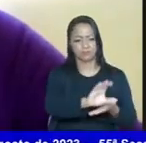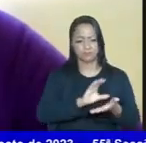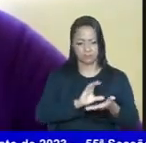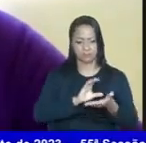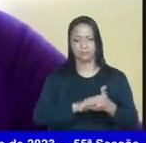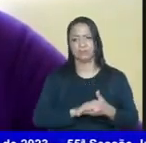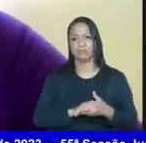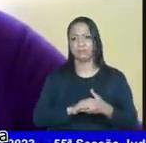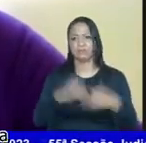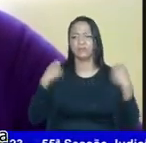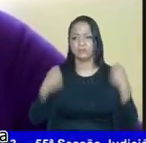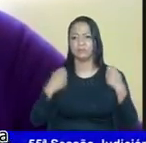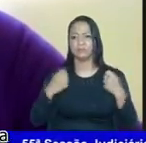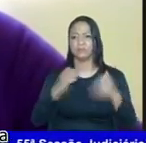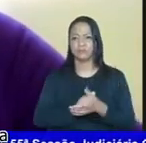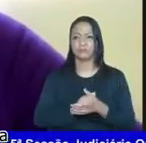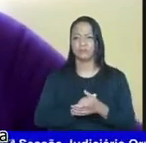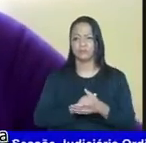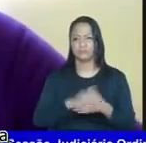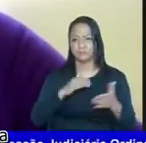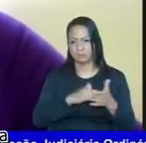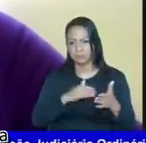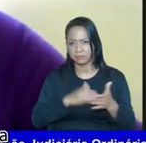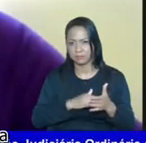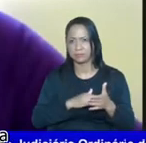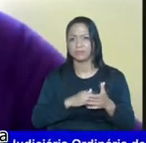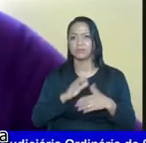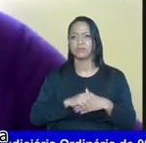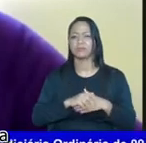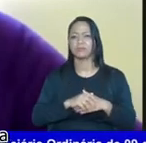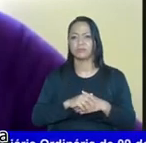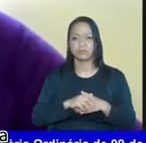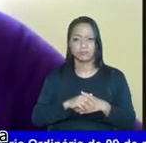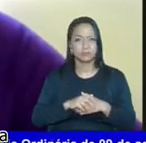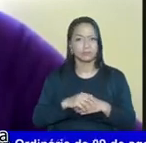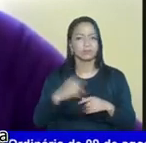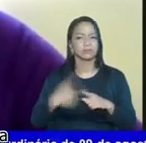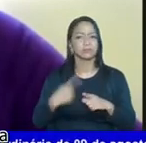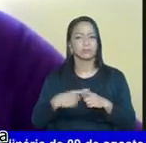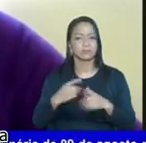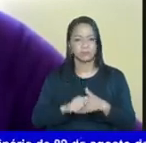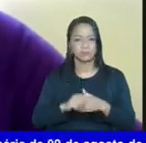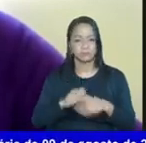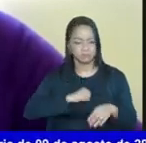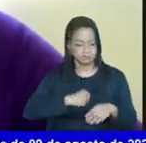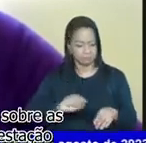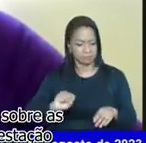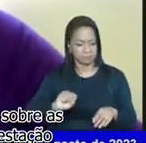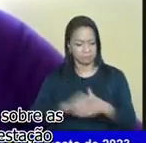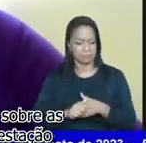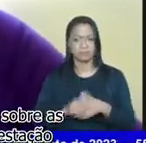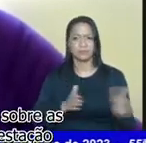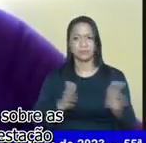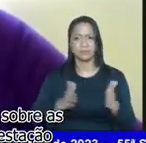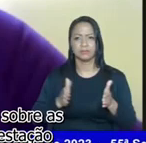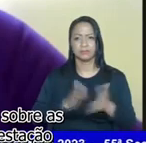Campanha. O embargante ele argumenta, em síntese, que haveria uma nulidade por cerceamento de defesa, na medida